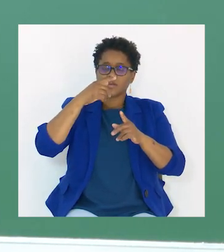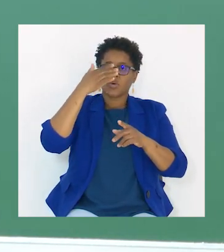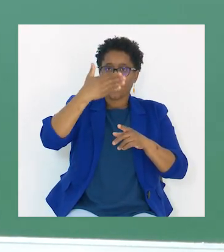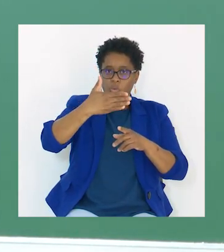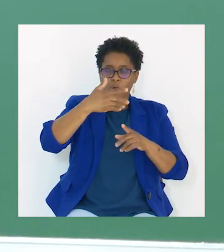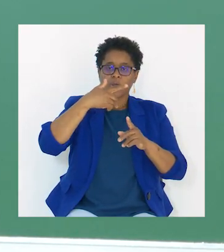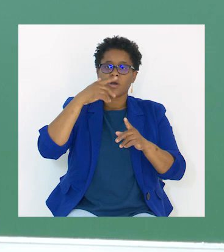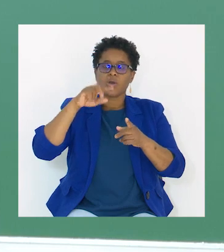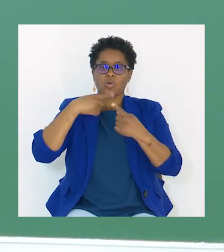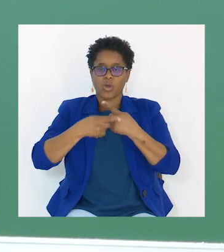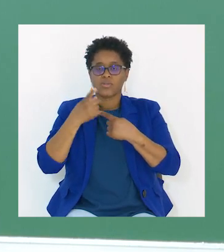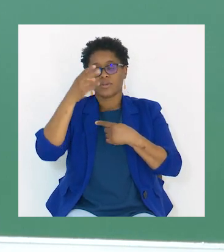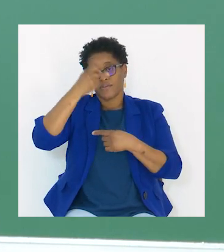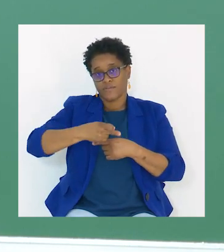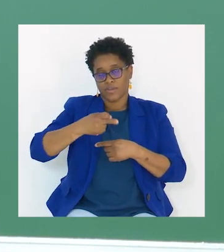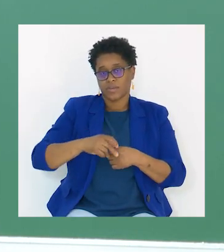que sobrar.